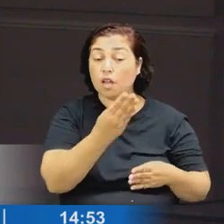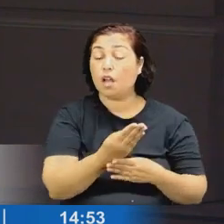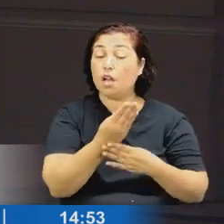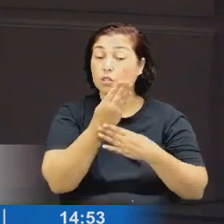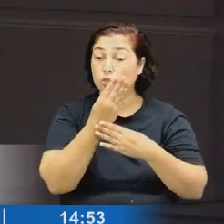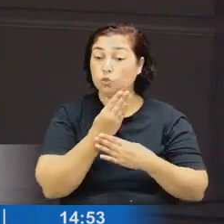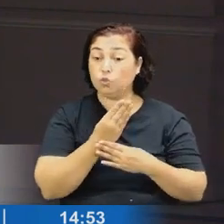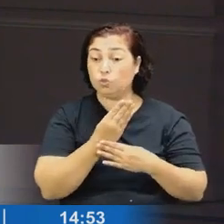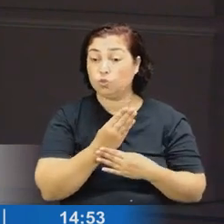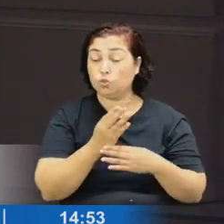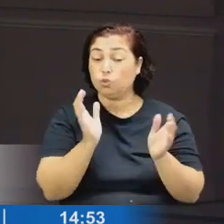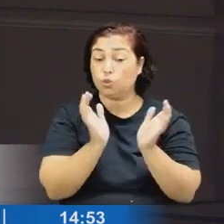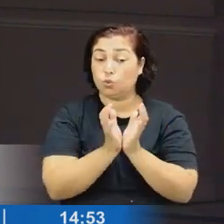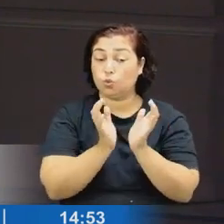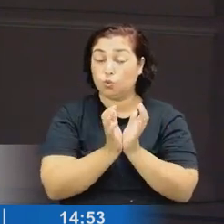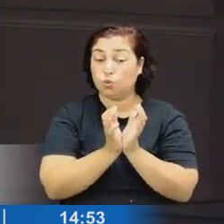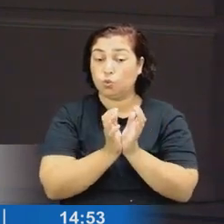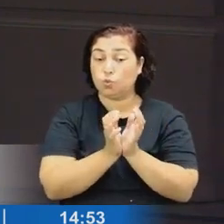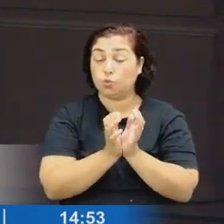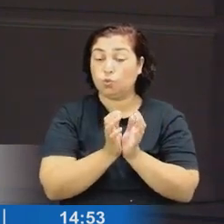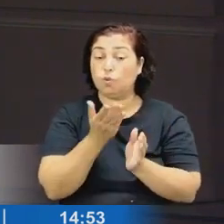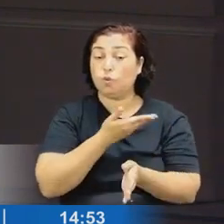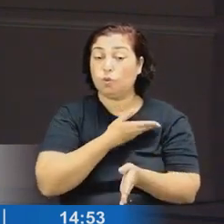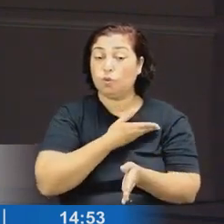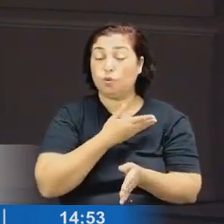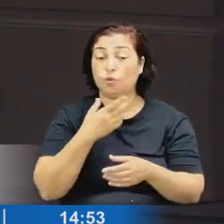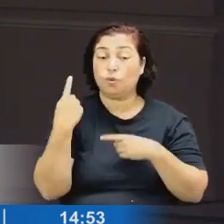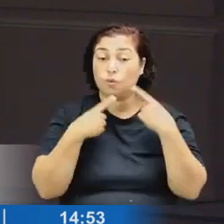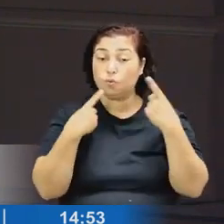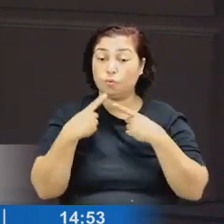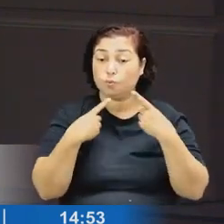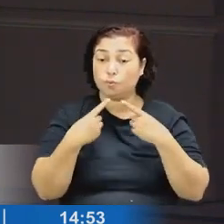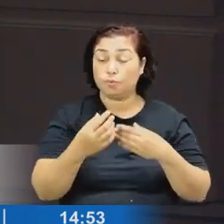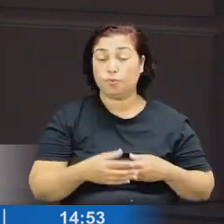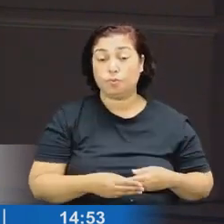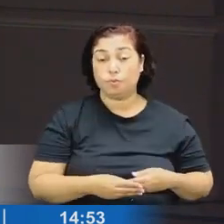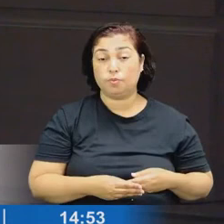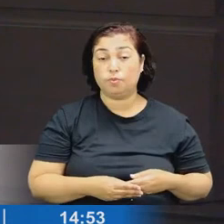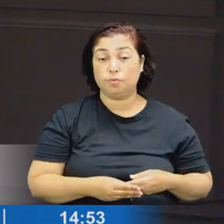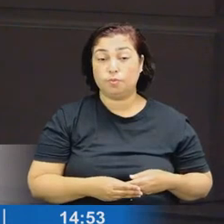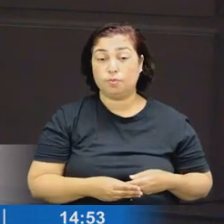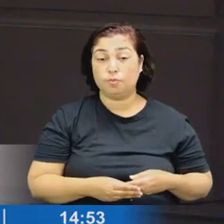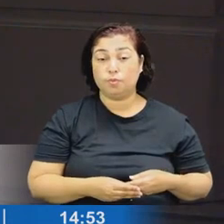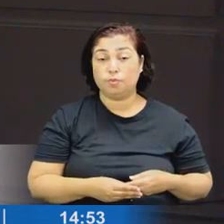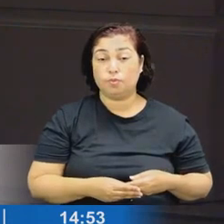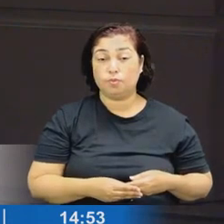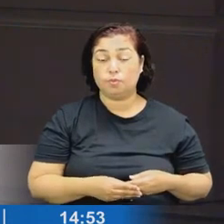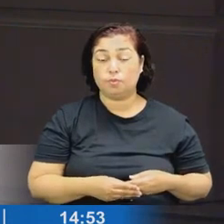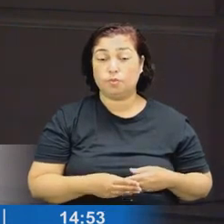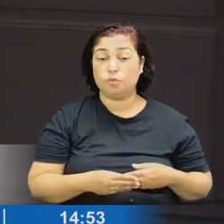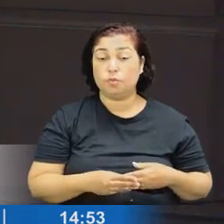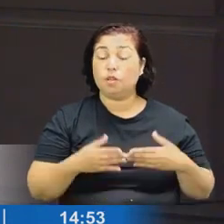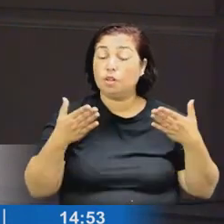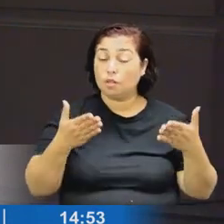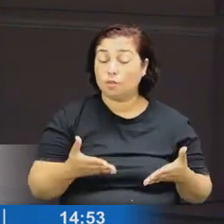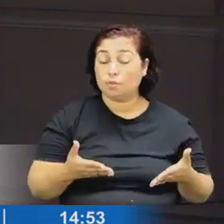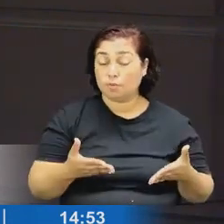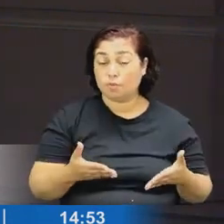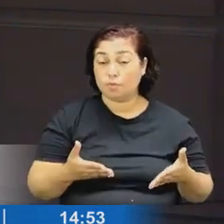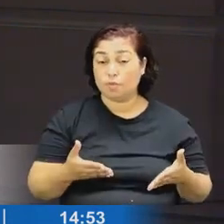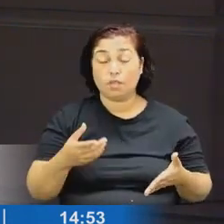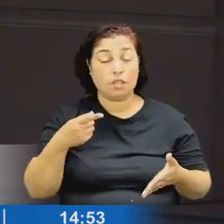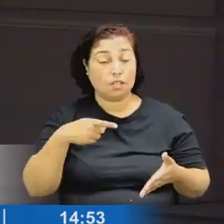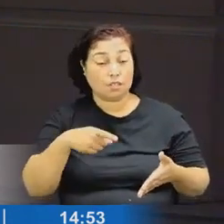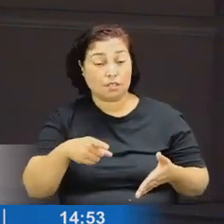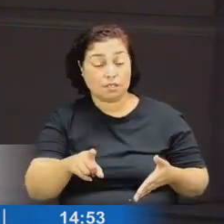de um grupo que é parceiro do político e impulsionar não tem jeito hoje para você chegar em pessoas chegar em mais